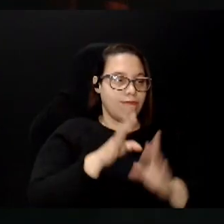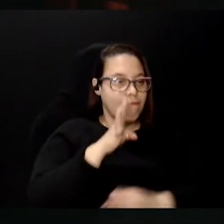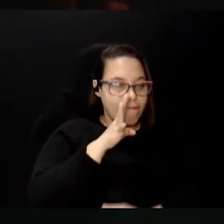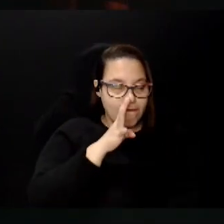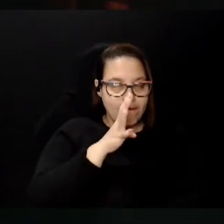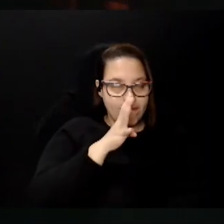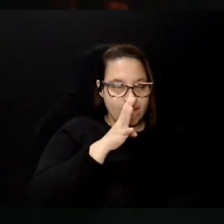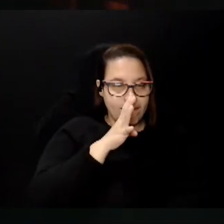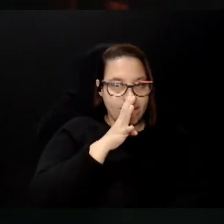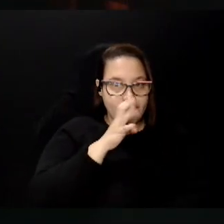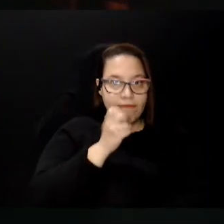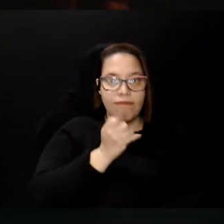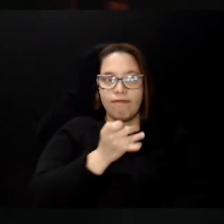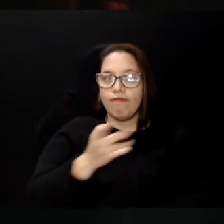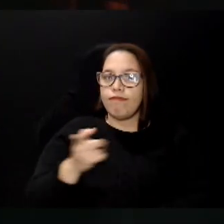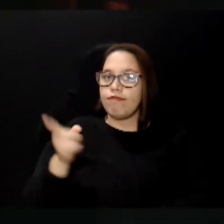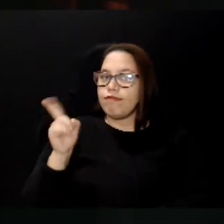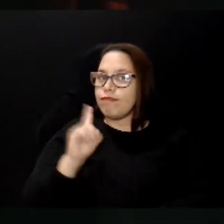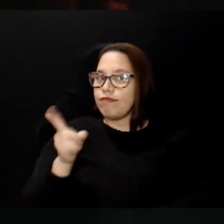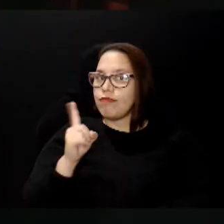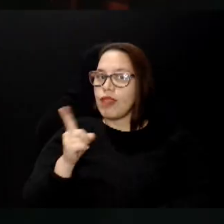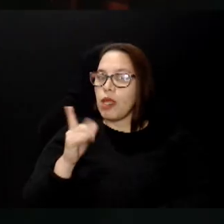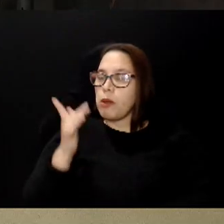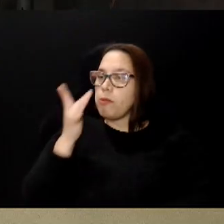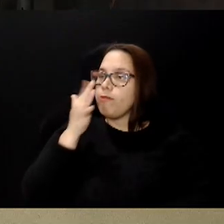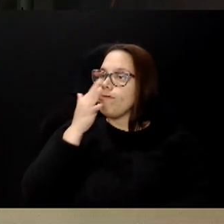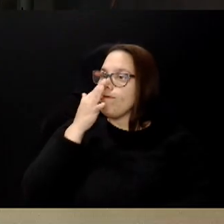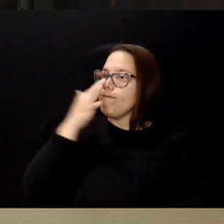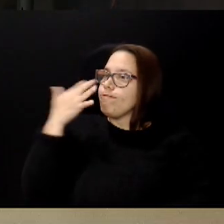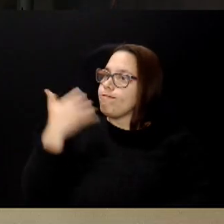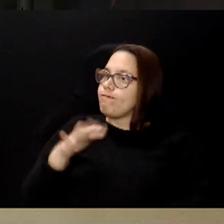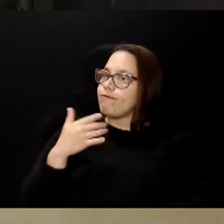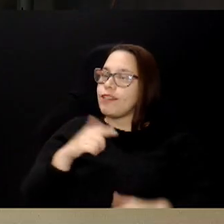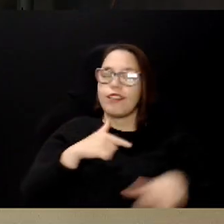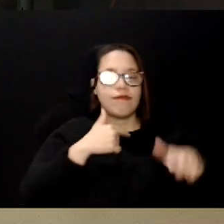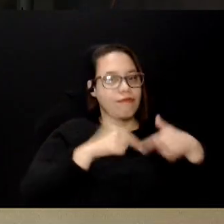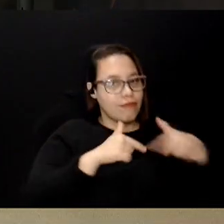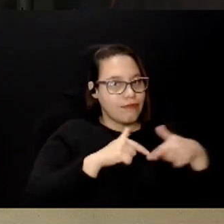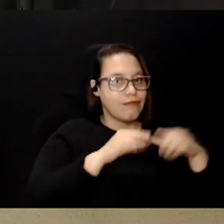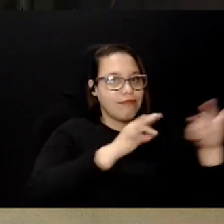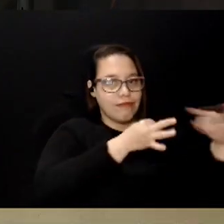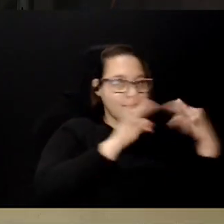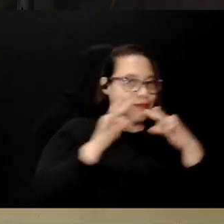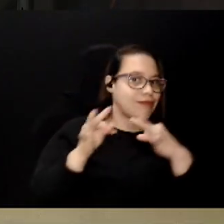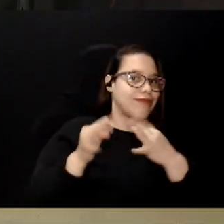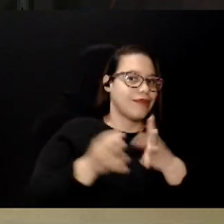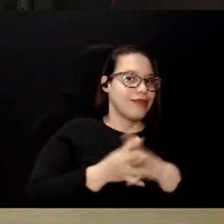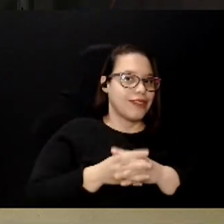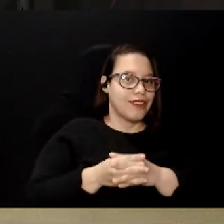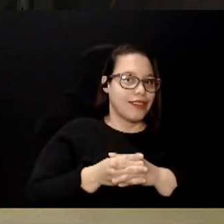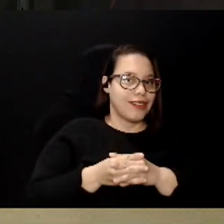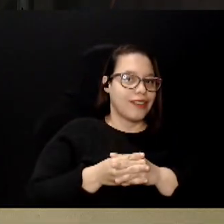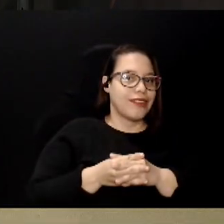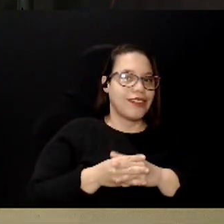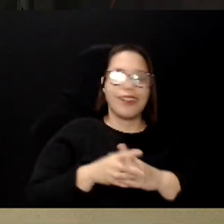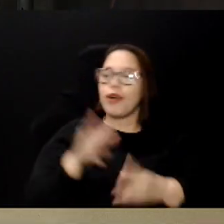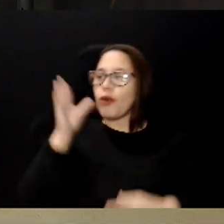gente não faz isso. contempla, né? Eu trabalho com tecnologia. Eu ia te perguntar então isso, eu muito tô curiosa.